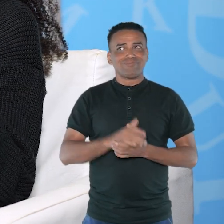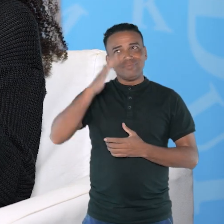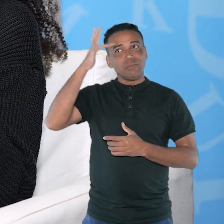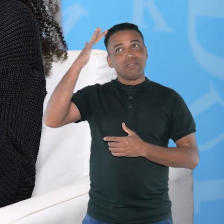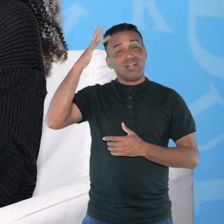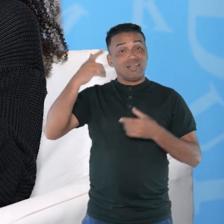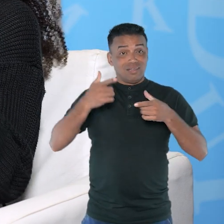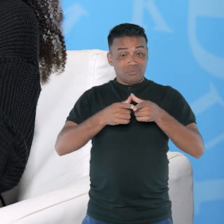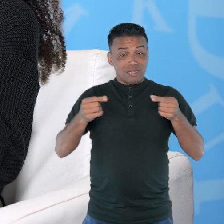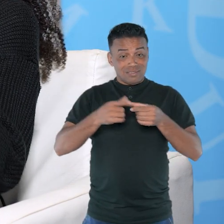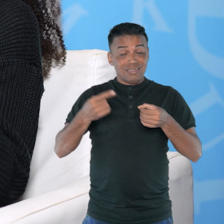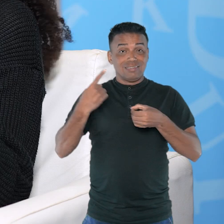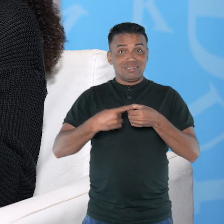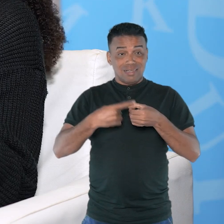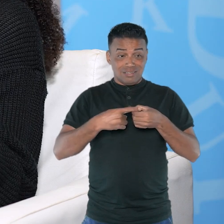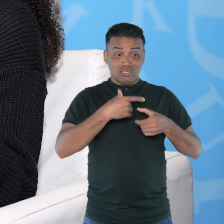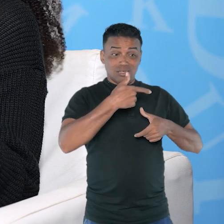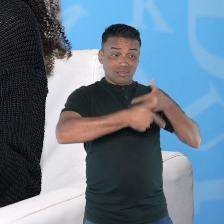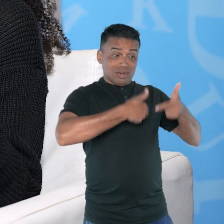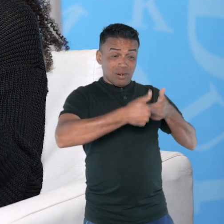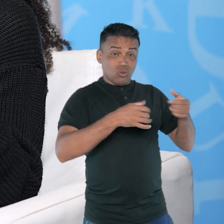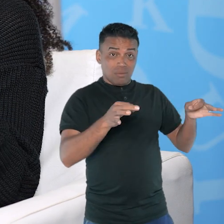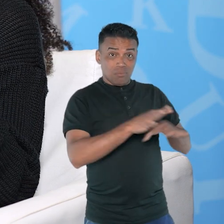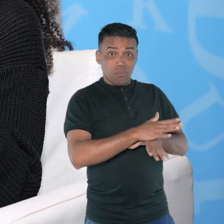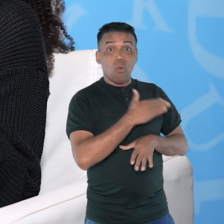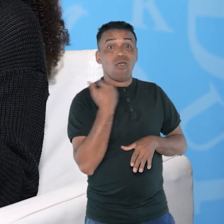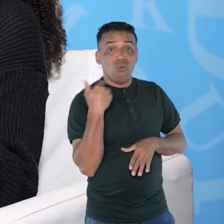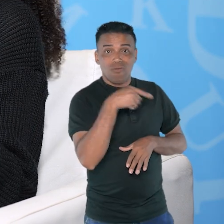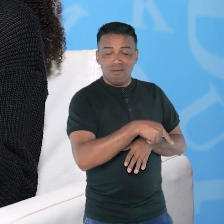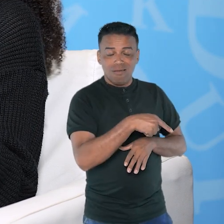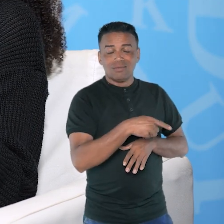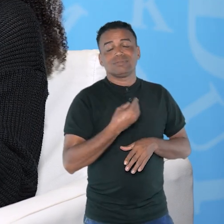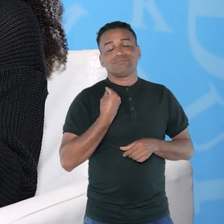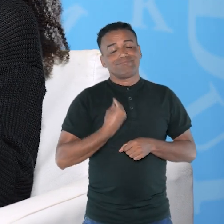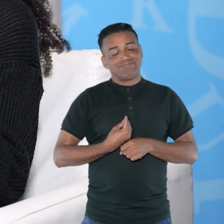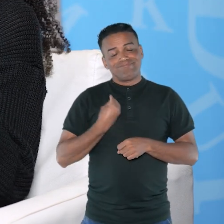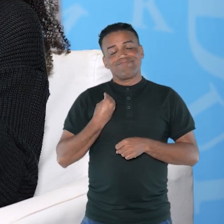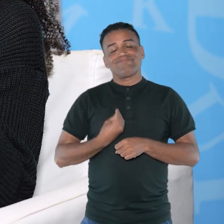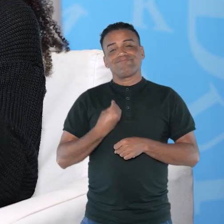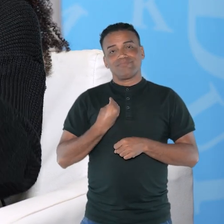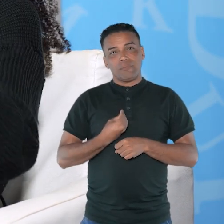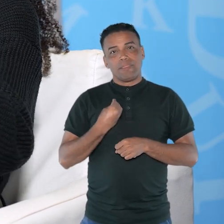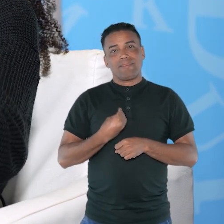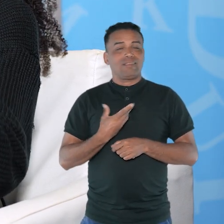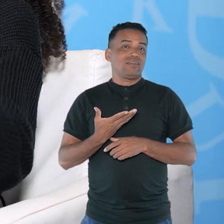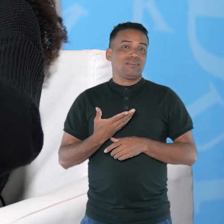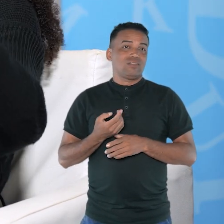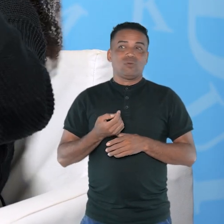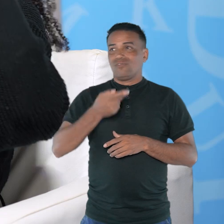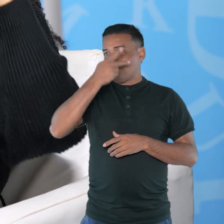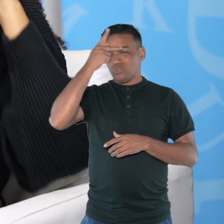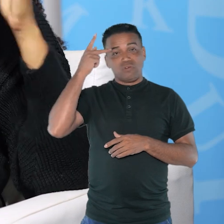imaginário de Brasília, o trabalhador que morreu na construção é muito presente, eu digo assim, quase uma lenda, né? Muita gente foi para